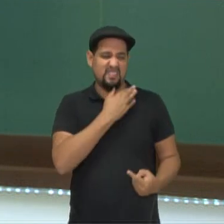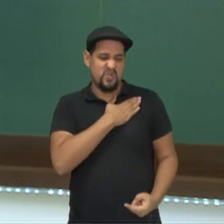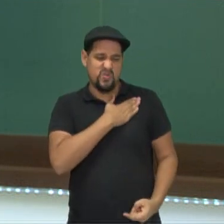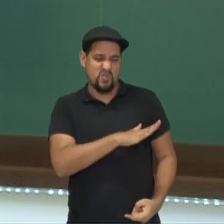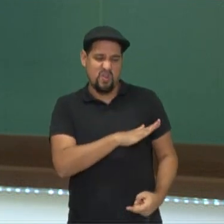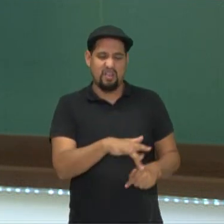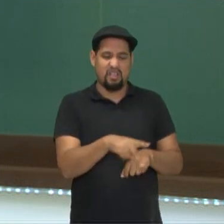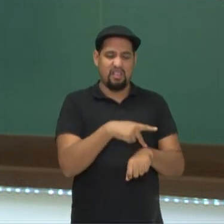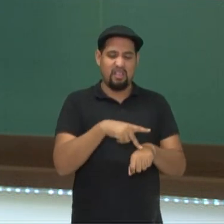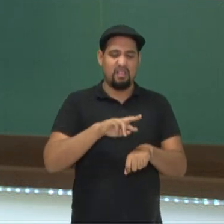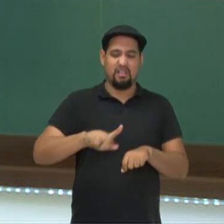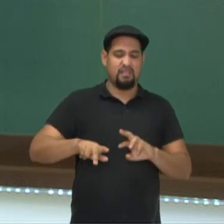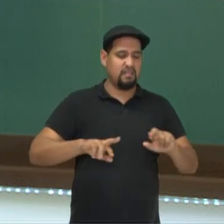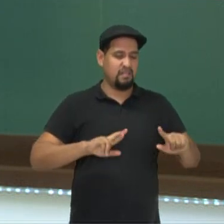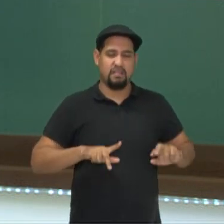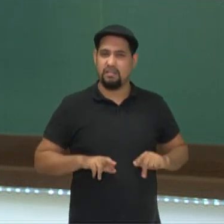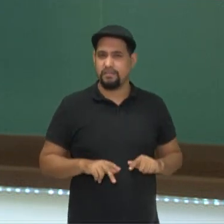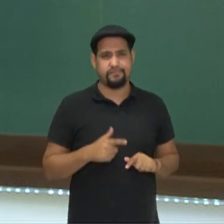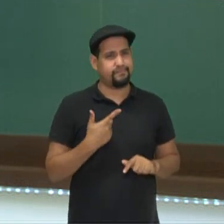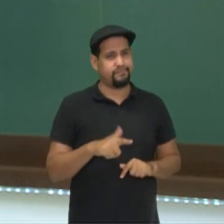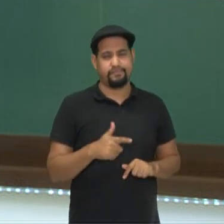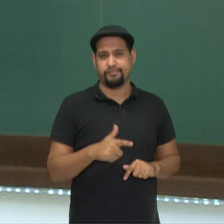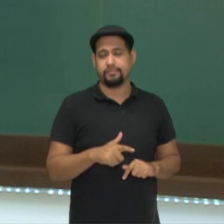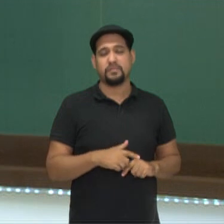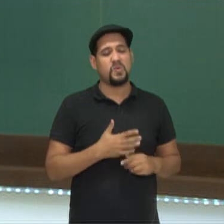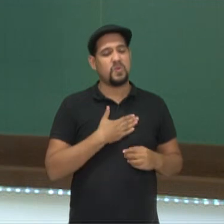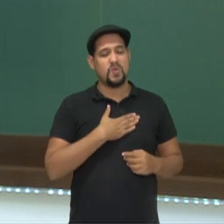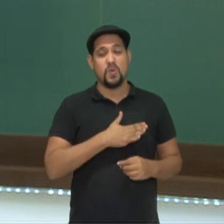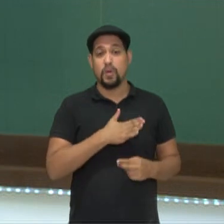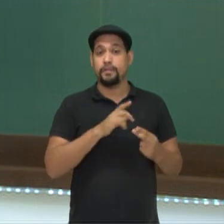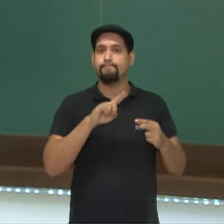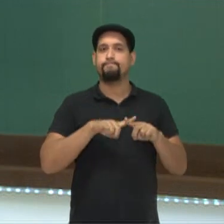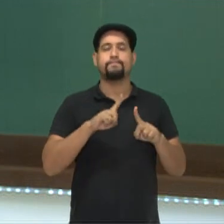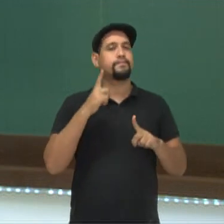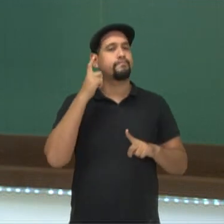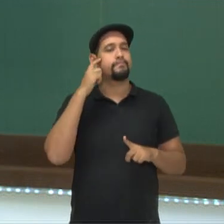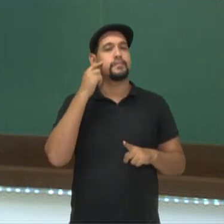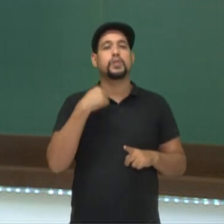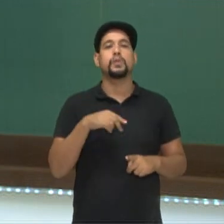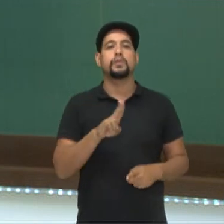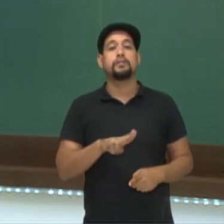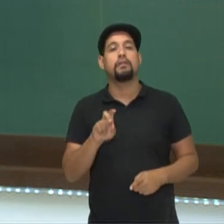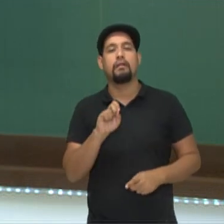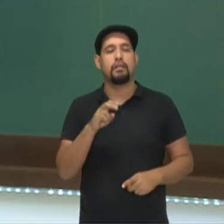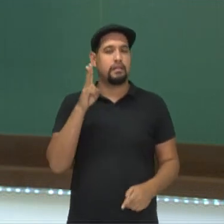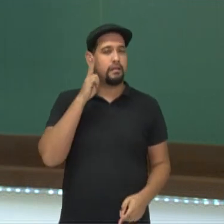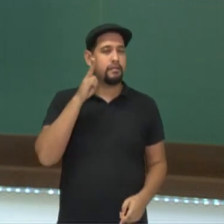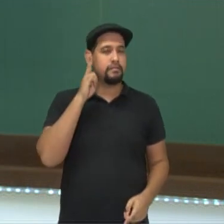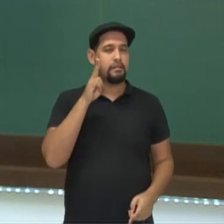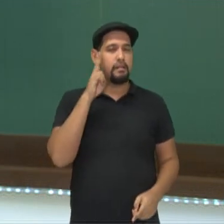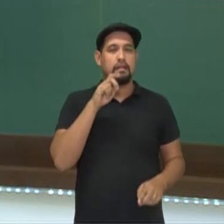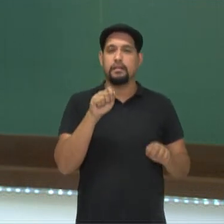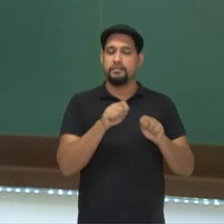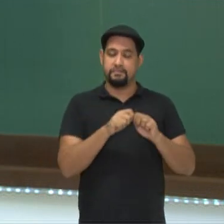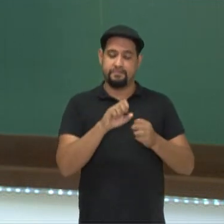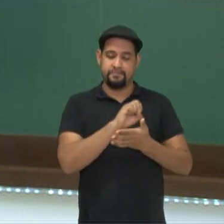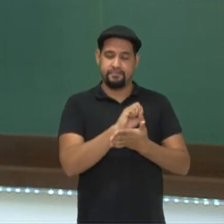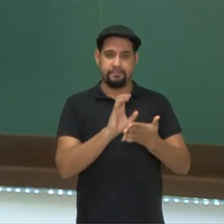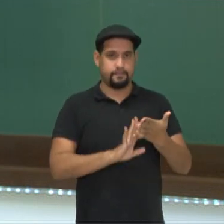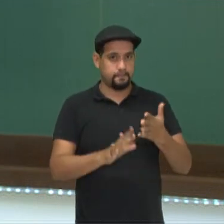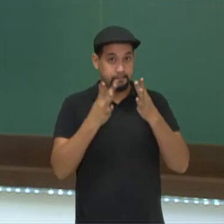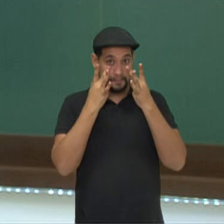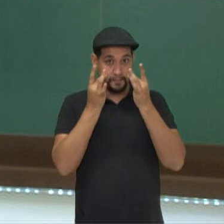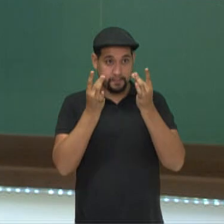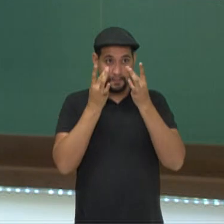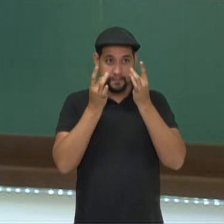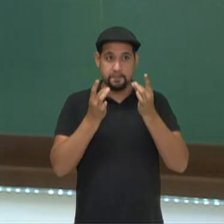dos estrangeiros. Por isso, pensando nessa questão aqui, eu peguei uma história para você fazer a atividade. Presta